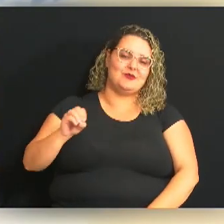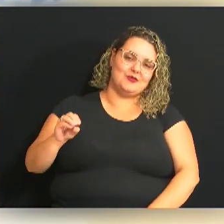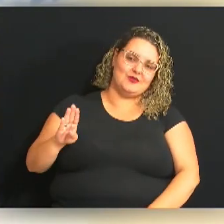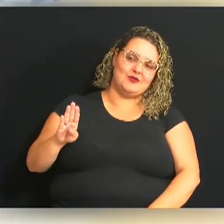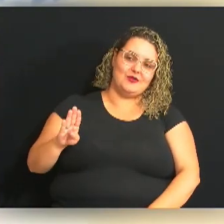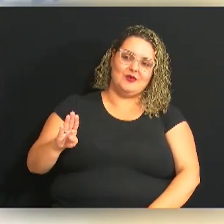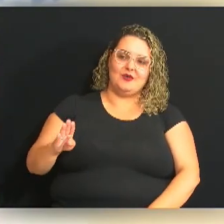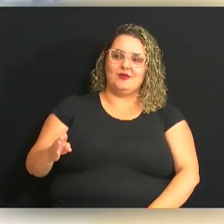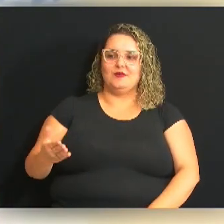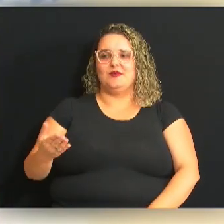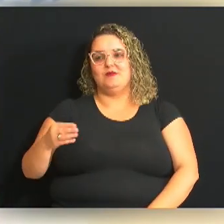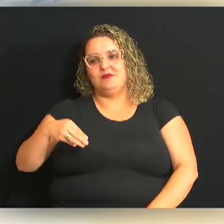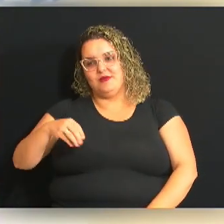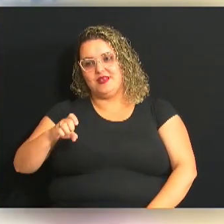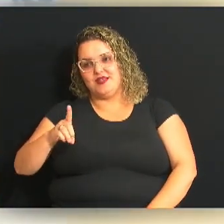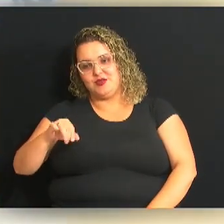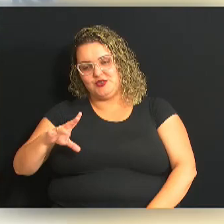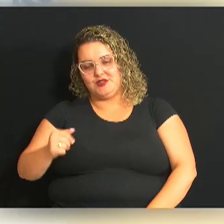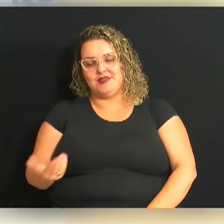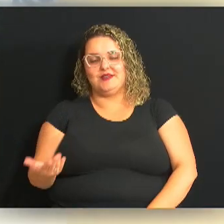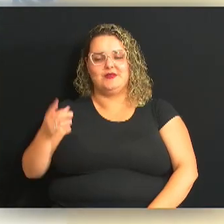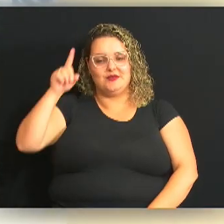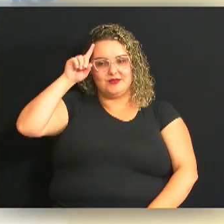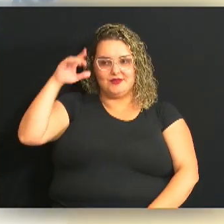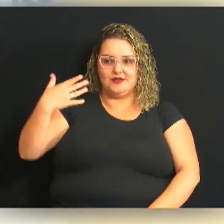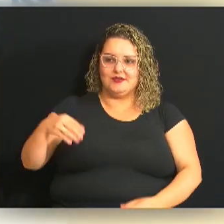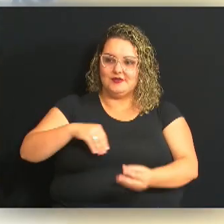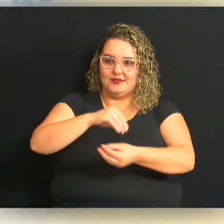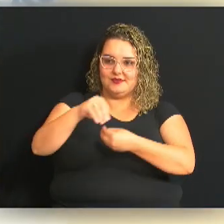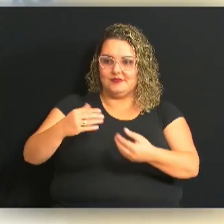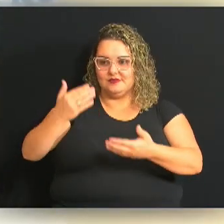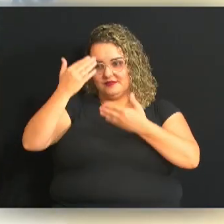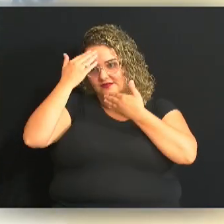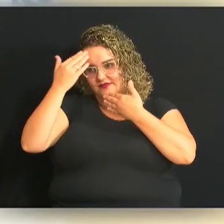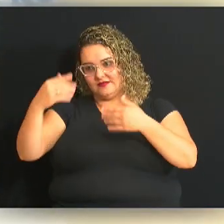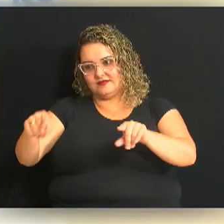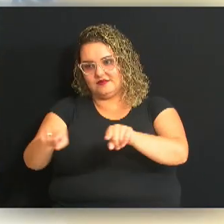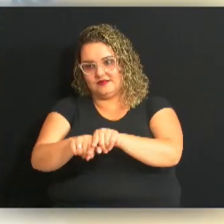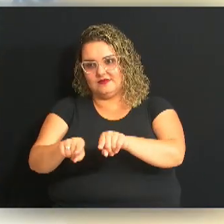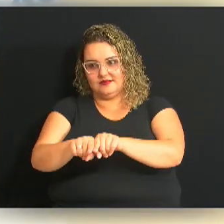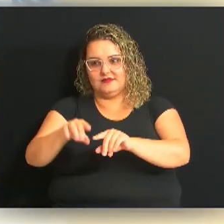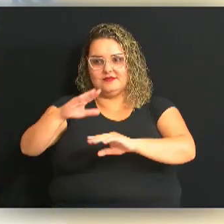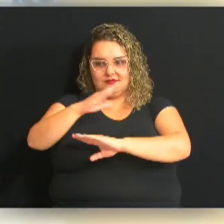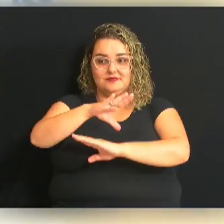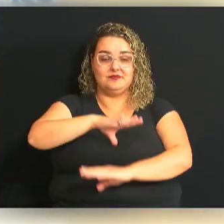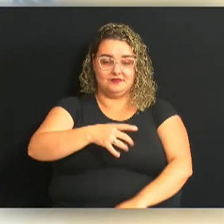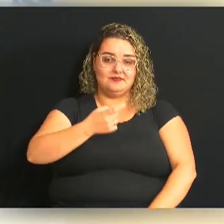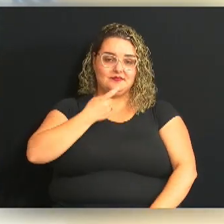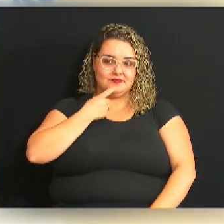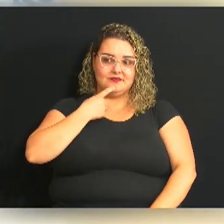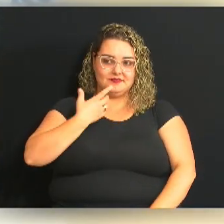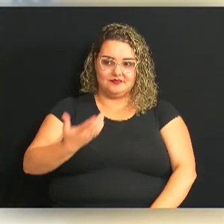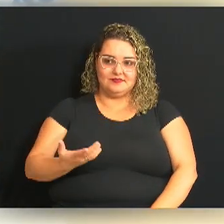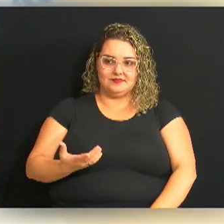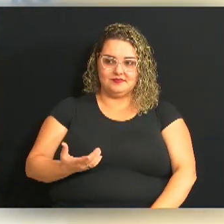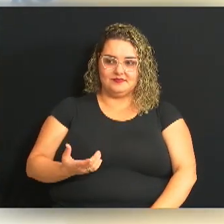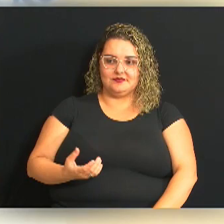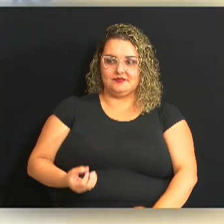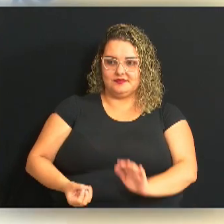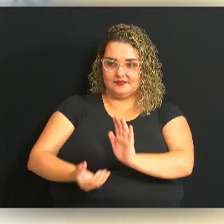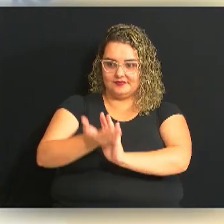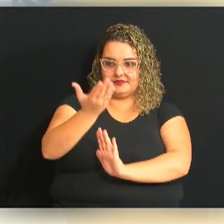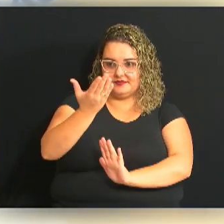dia, e a todos os envolvidos. Meus agradecimentos também à Câmara Municipal de Campinas, aos idealizadores